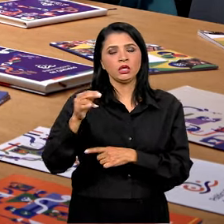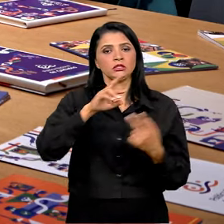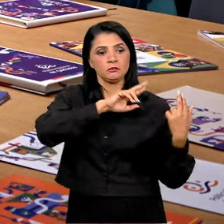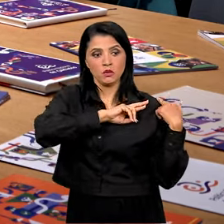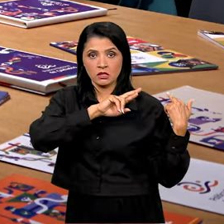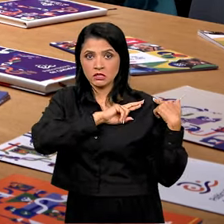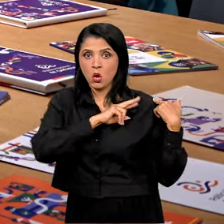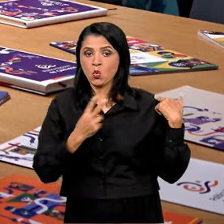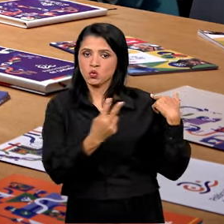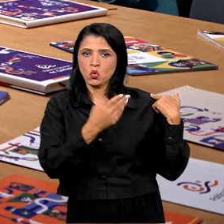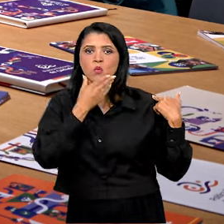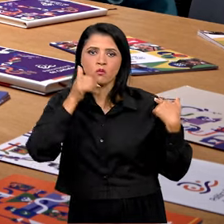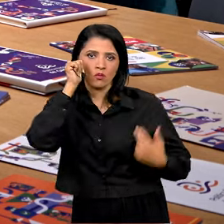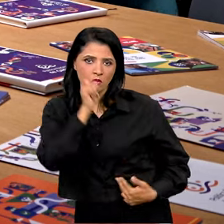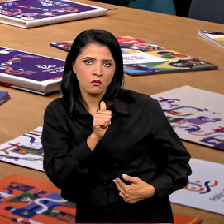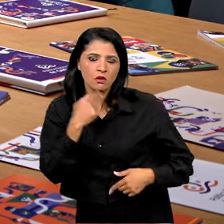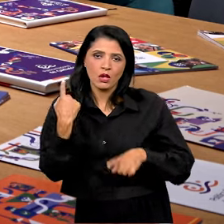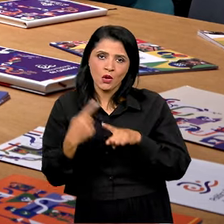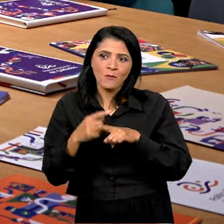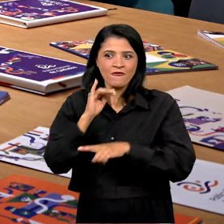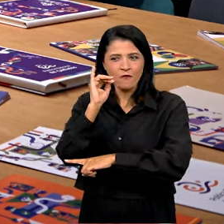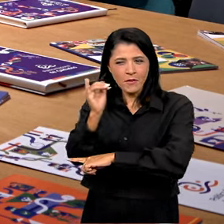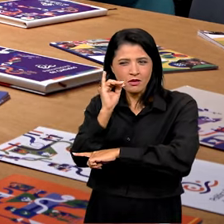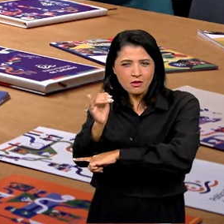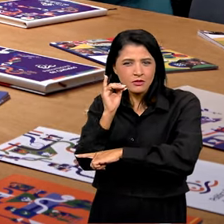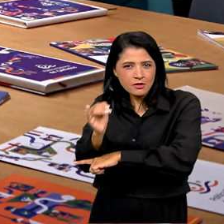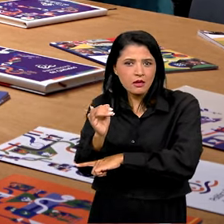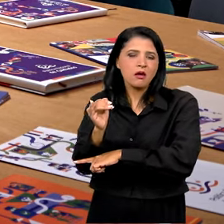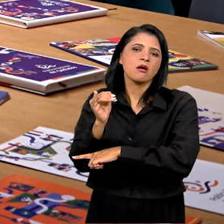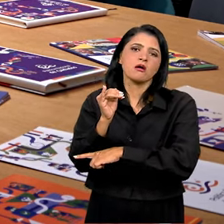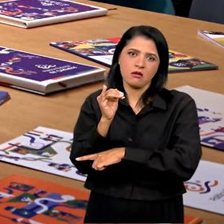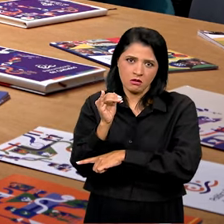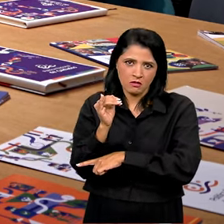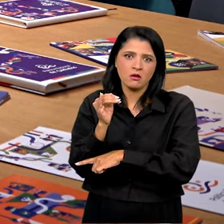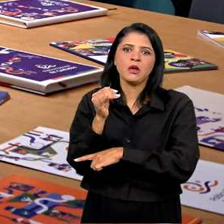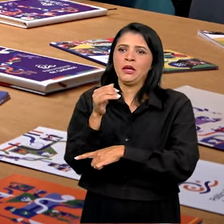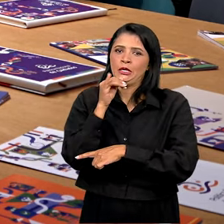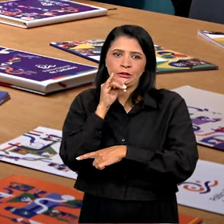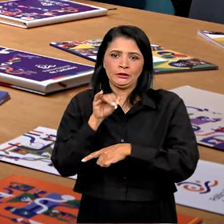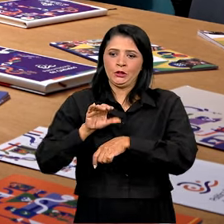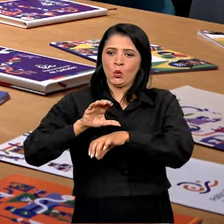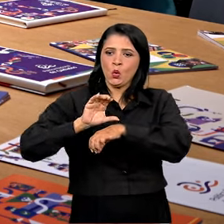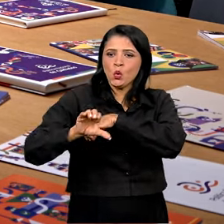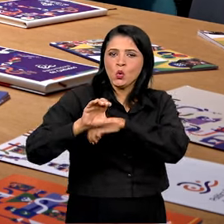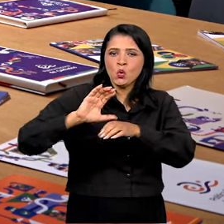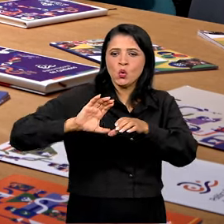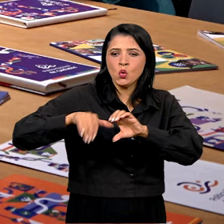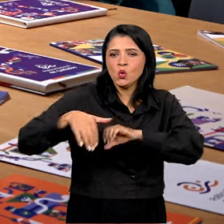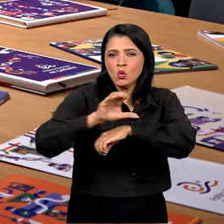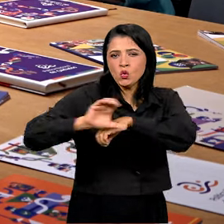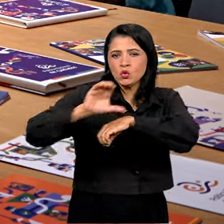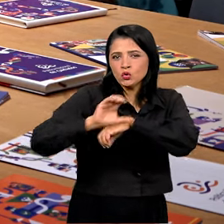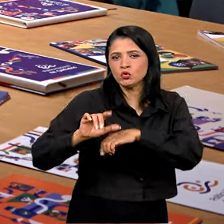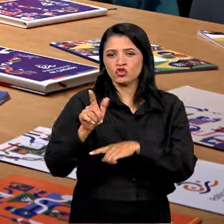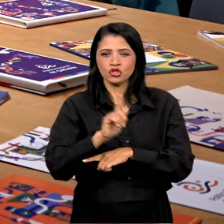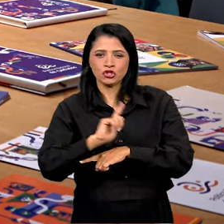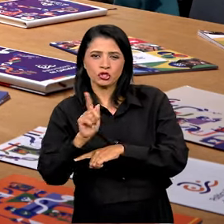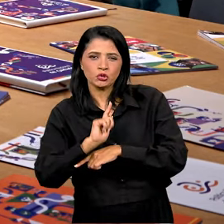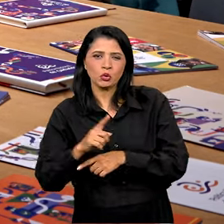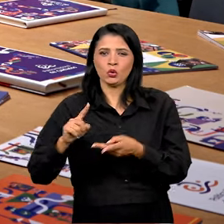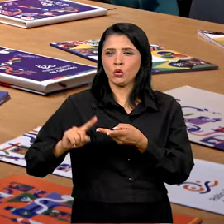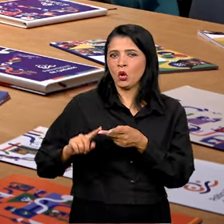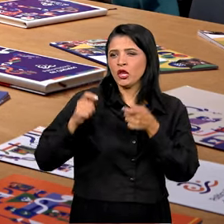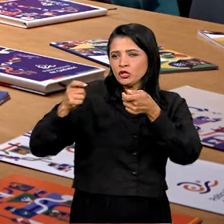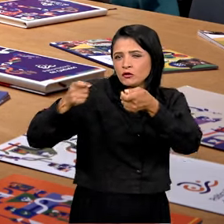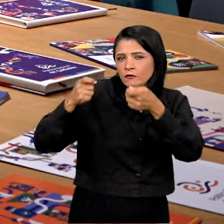corresponsabilização faz através de formação de formação formação de gestores públicos de ativistas sociais e